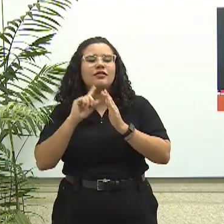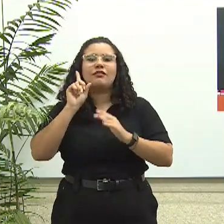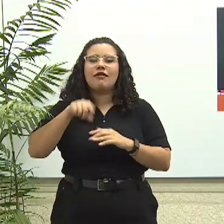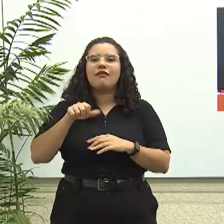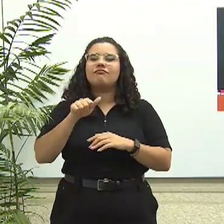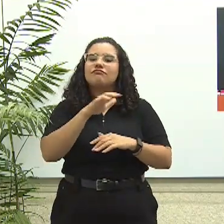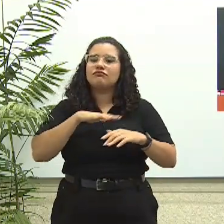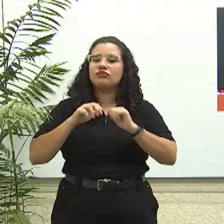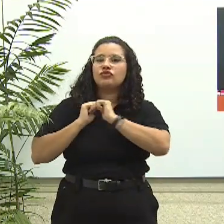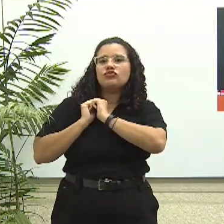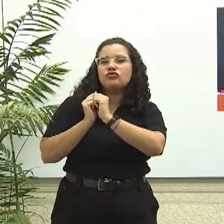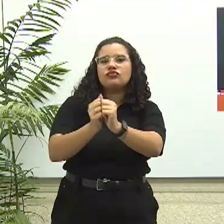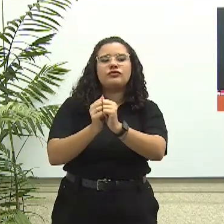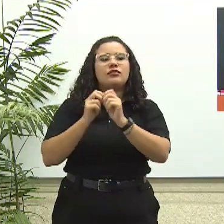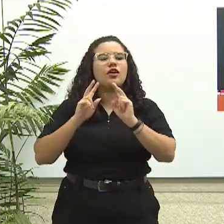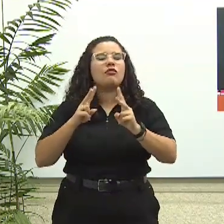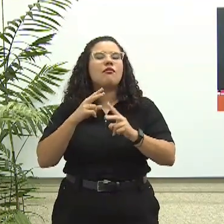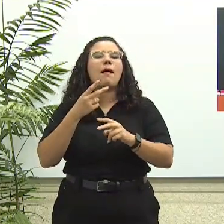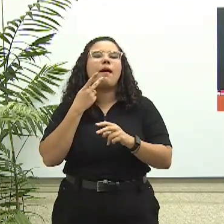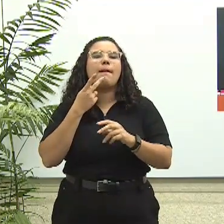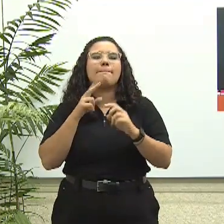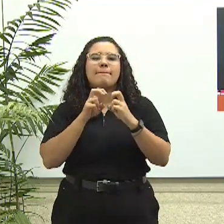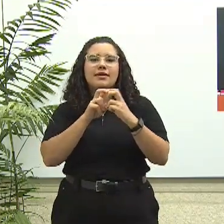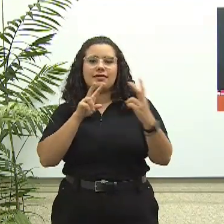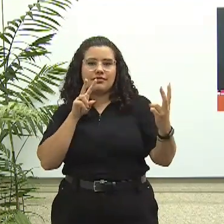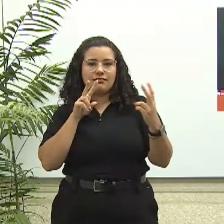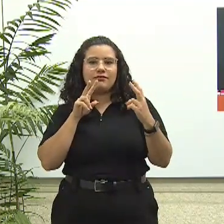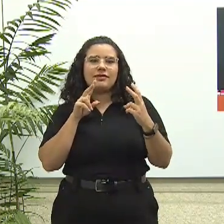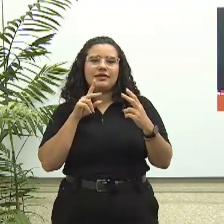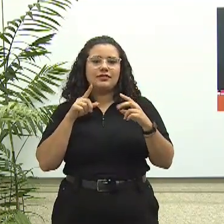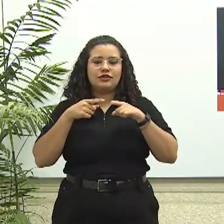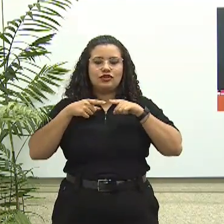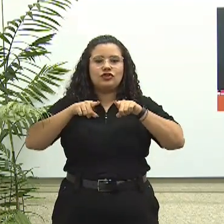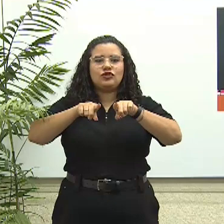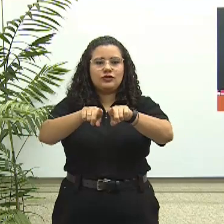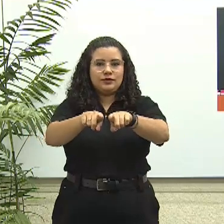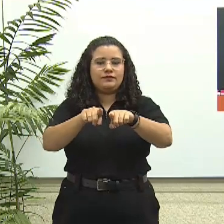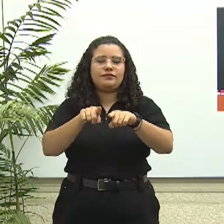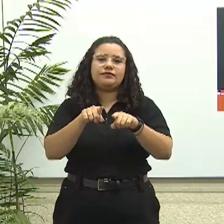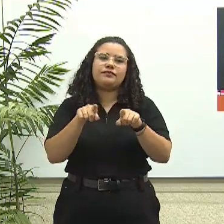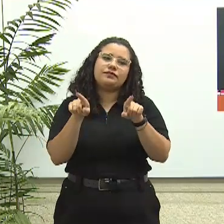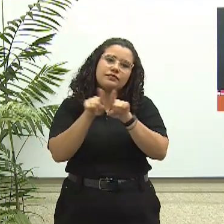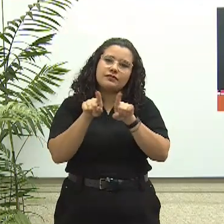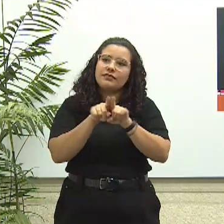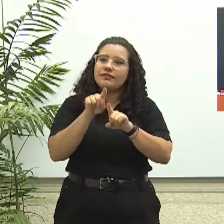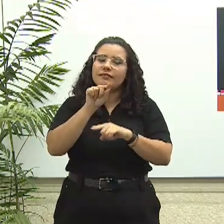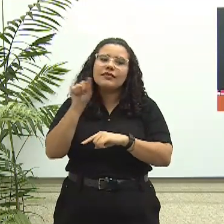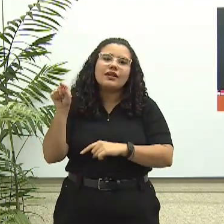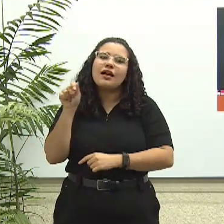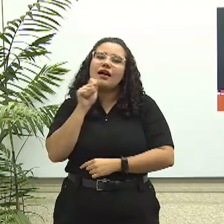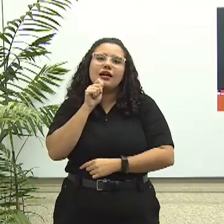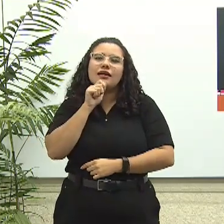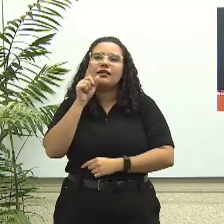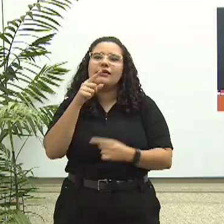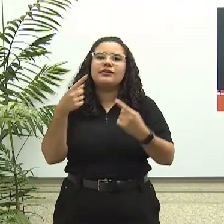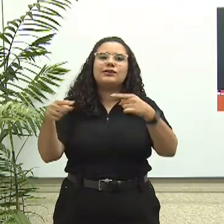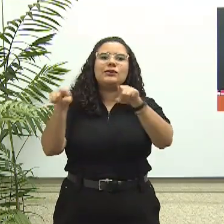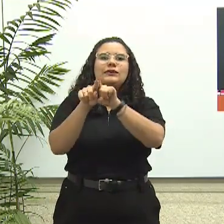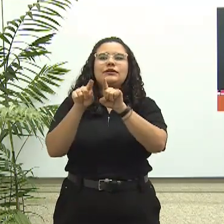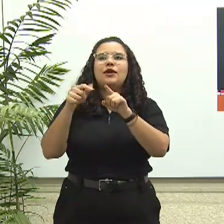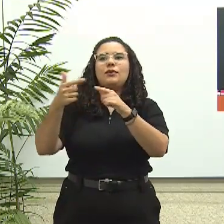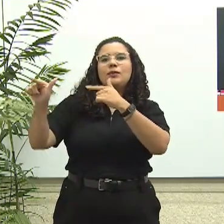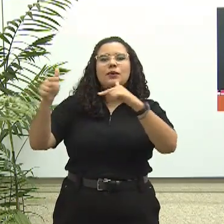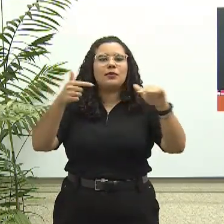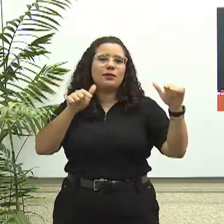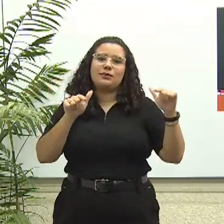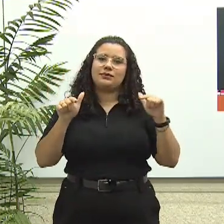juntos é quase um milho híbrido transgênico né Eh ainda eles não são dissociados um do outro